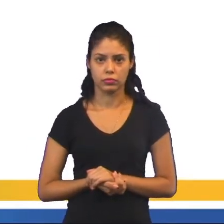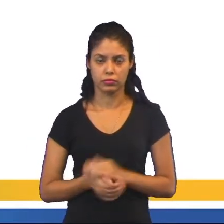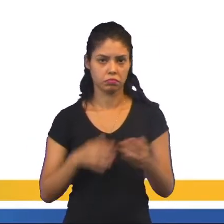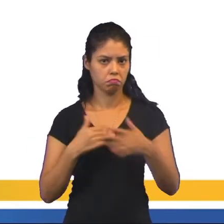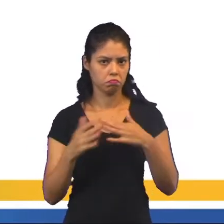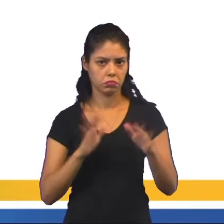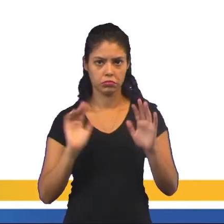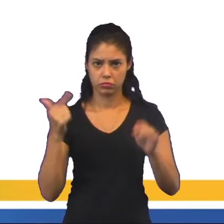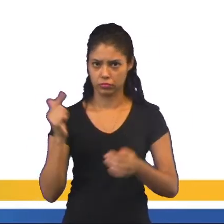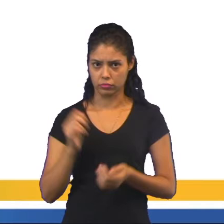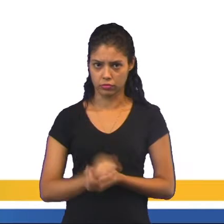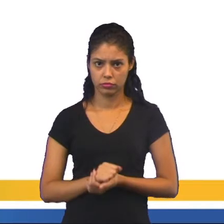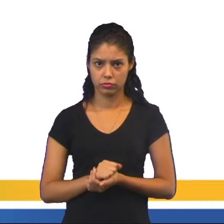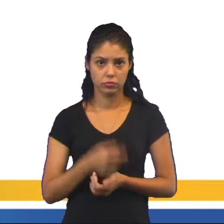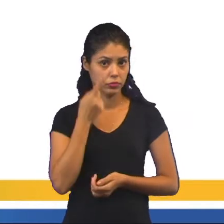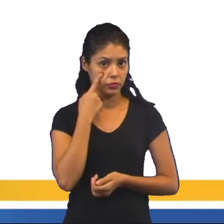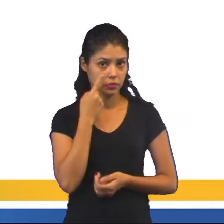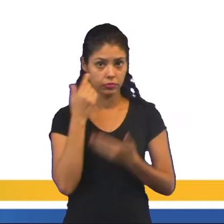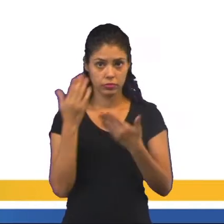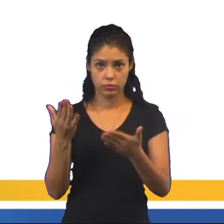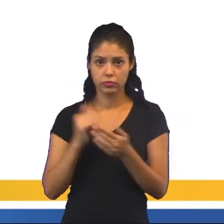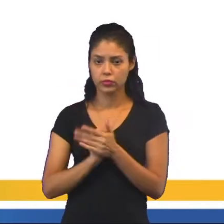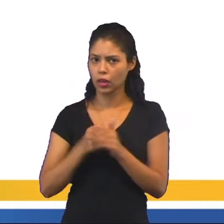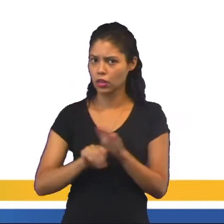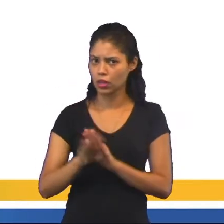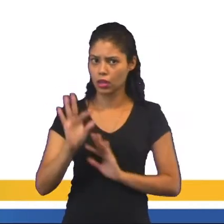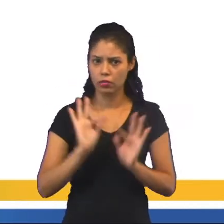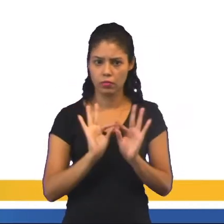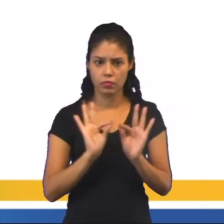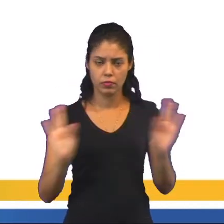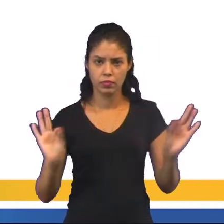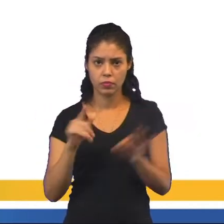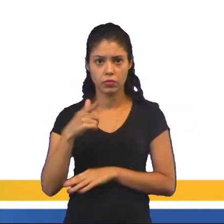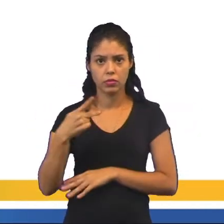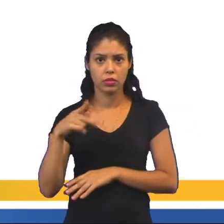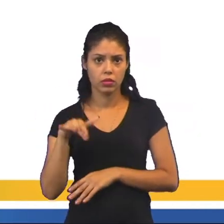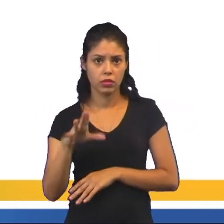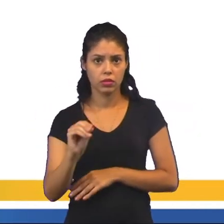qualquer uma delas, vocês vão ver isso aí, tá? Dentro do plano cartesiano.